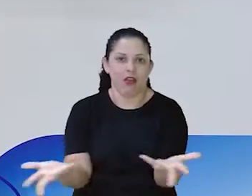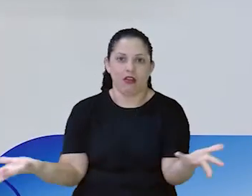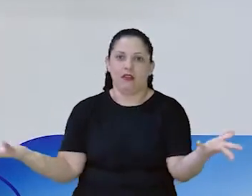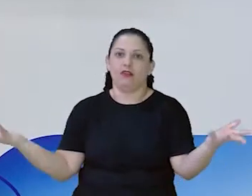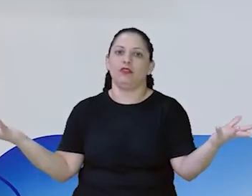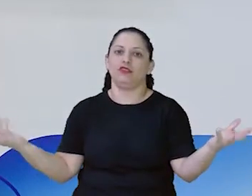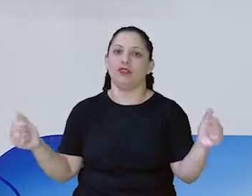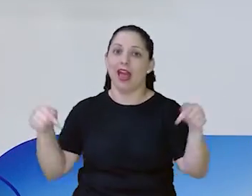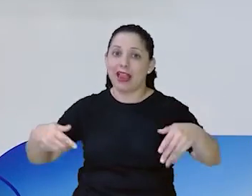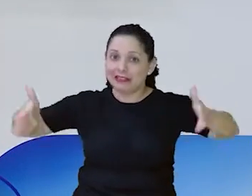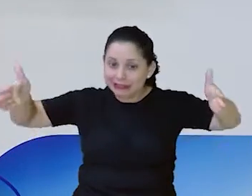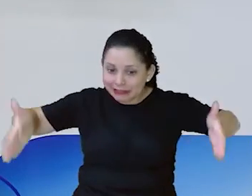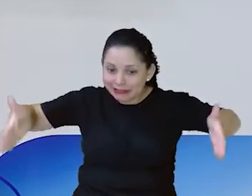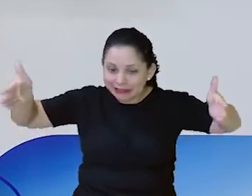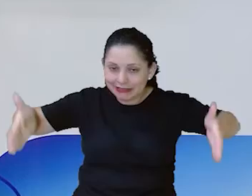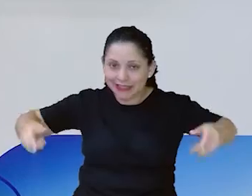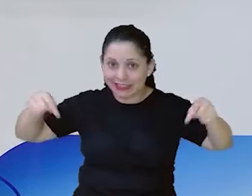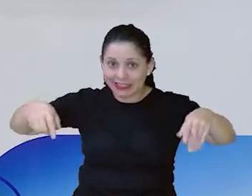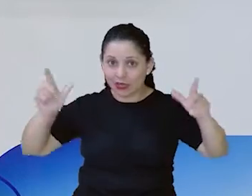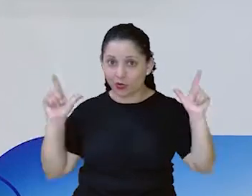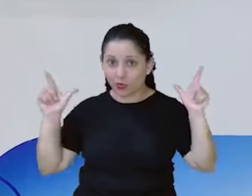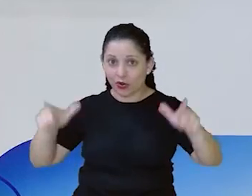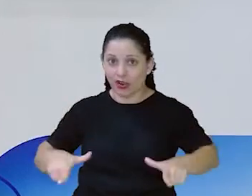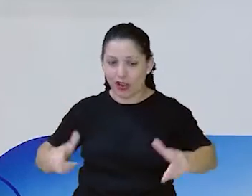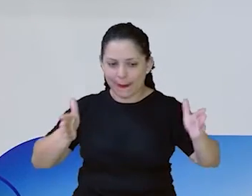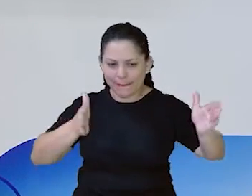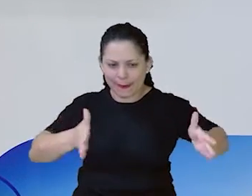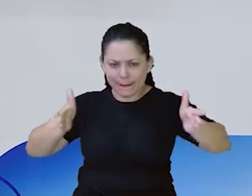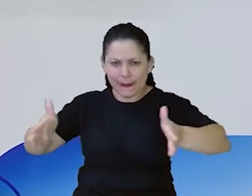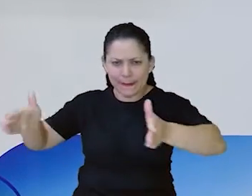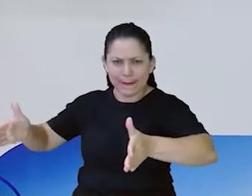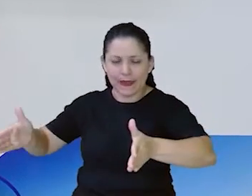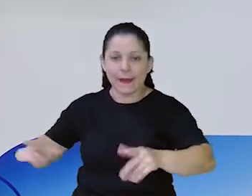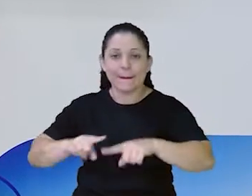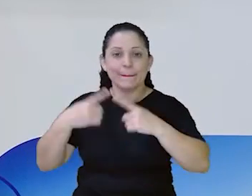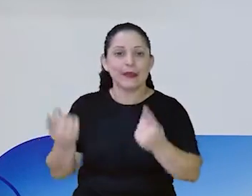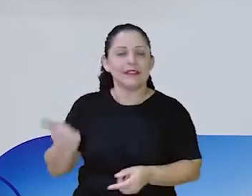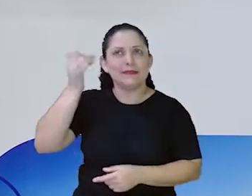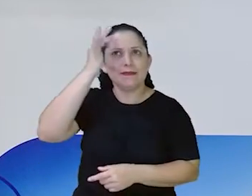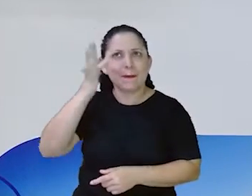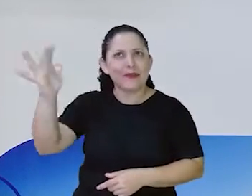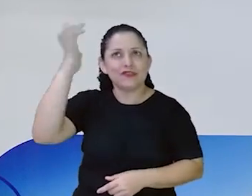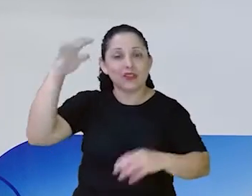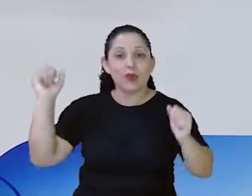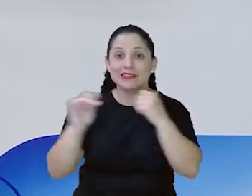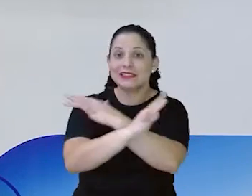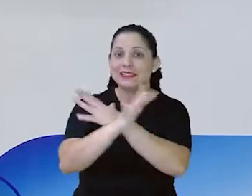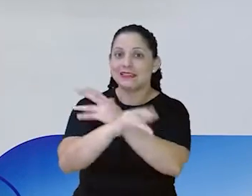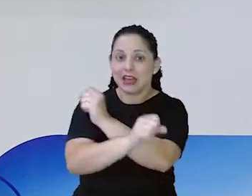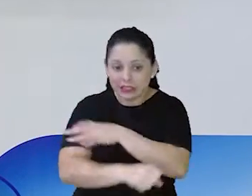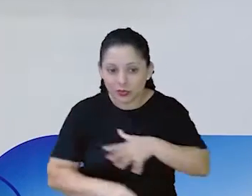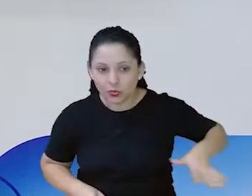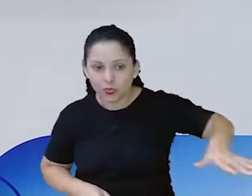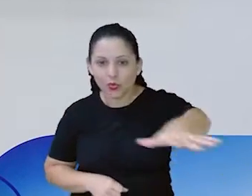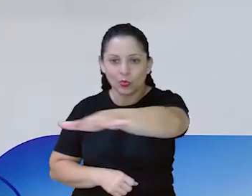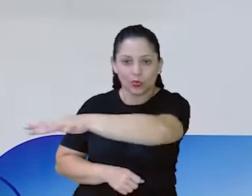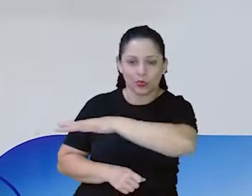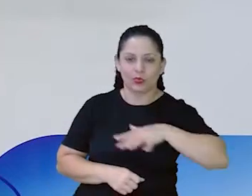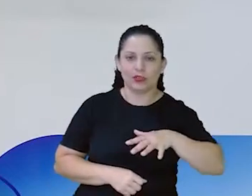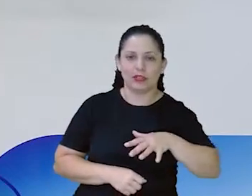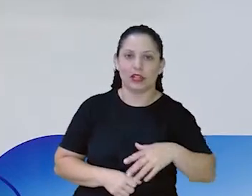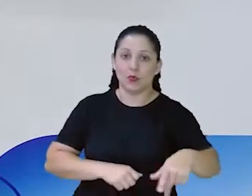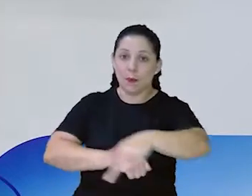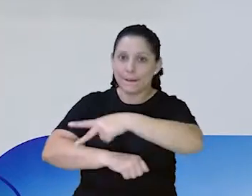naquele trechinho, naquela determinadas estações. Agora imagina isso numa cidade inteira, no país como um